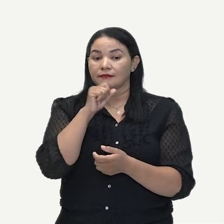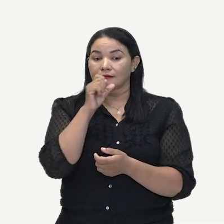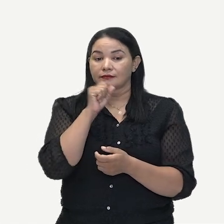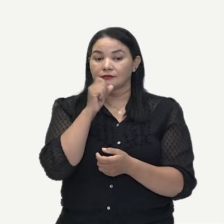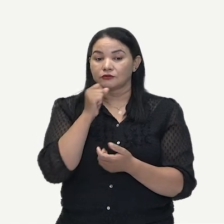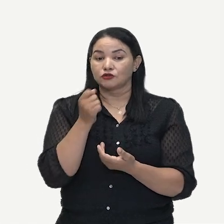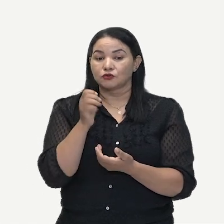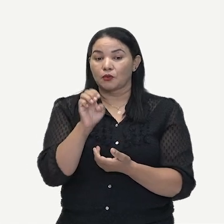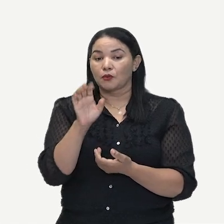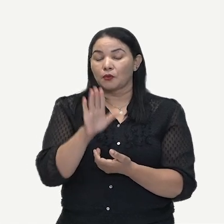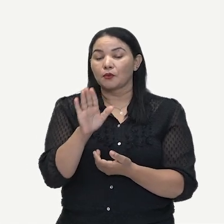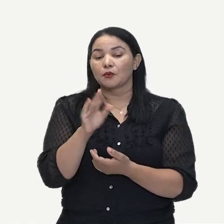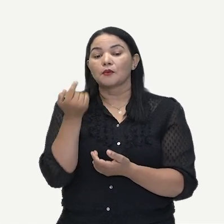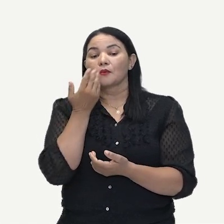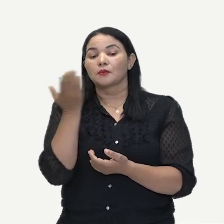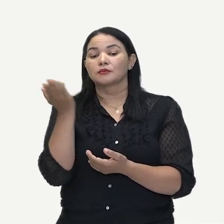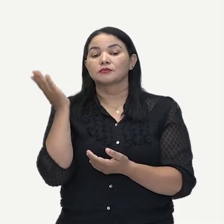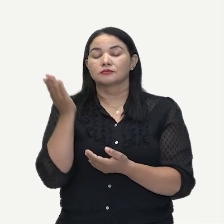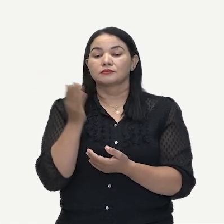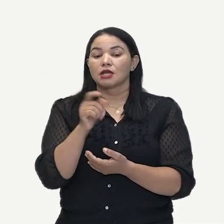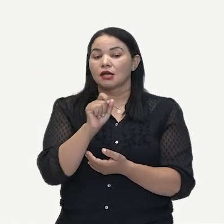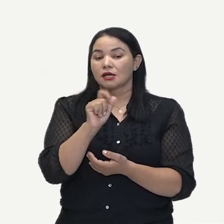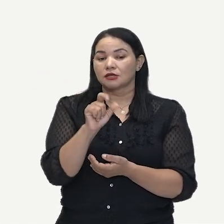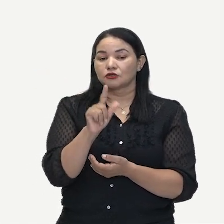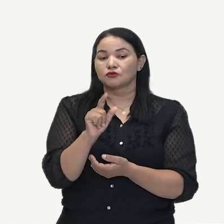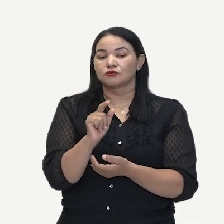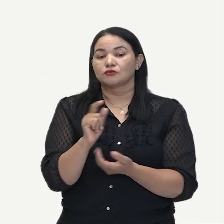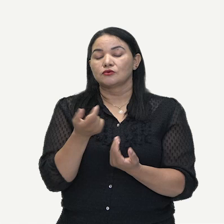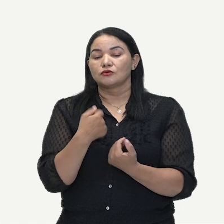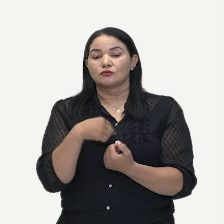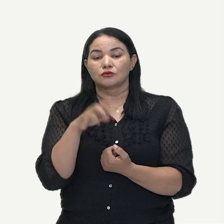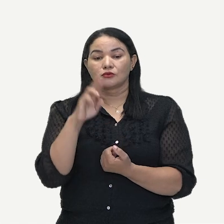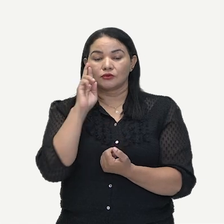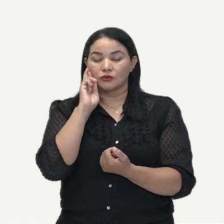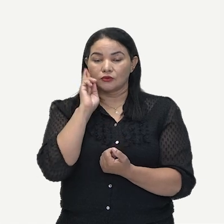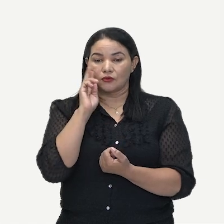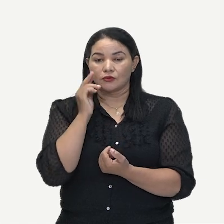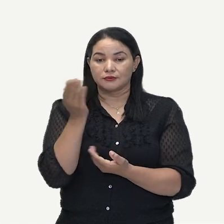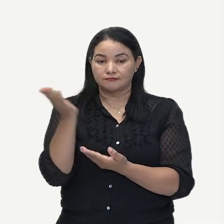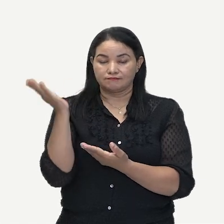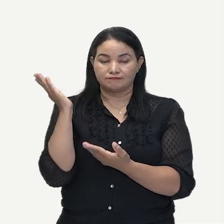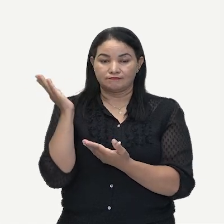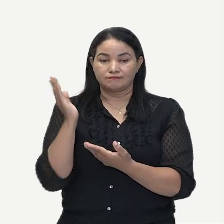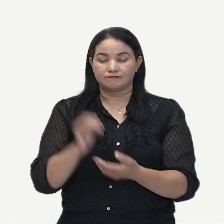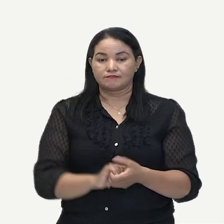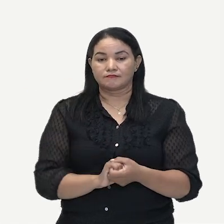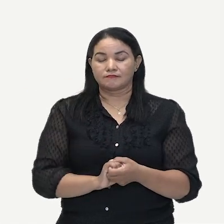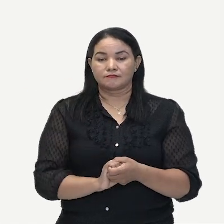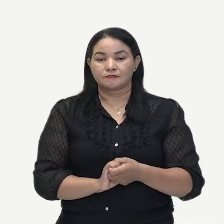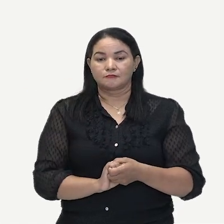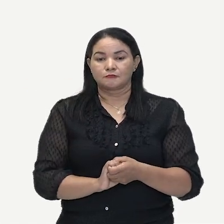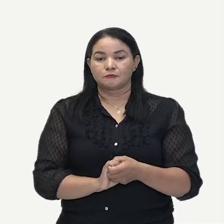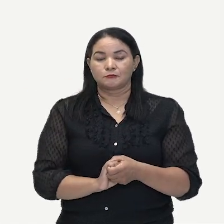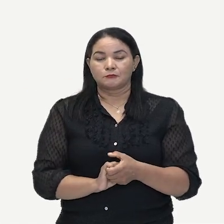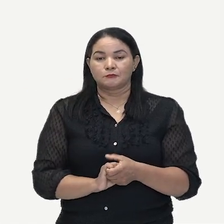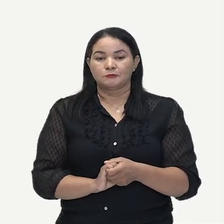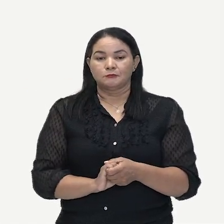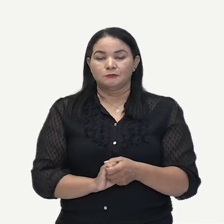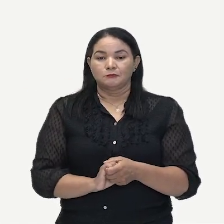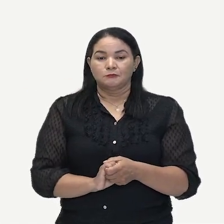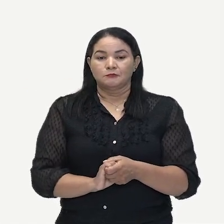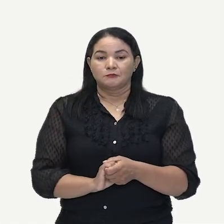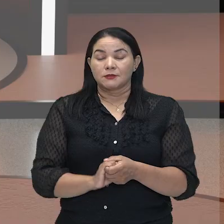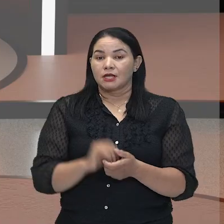a Europa Oriental, em azul, a Europa Centro-Oriental e em rosa, a Europa Mediterrânea. Então,